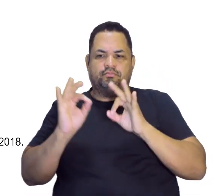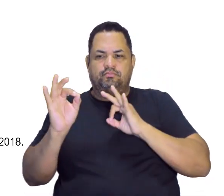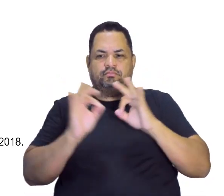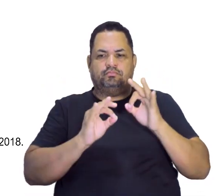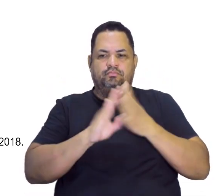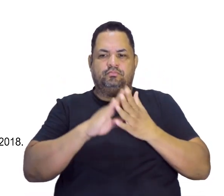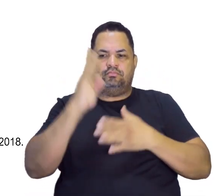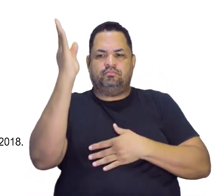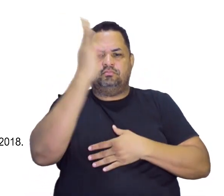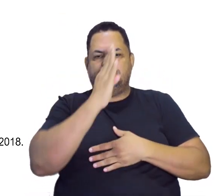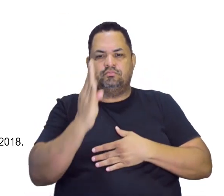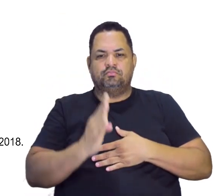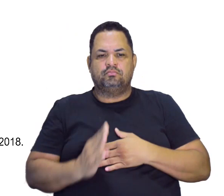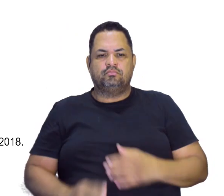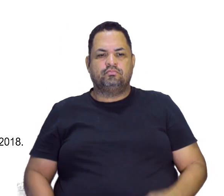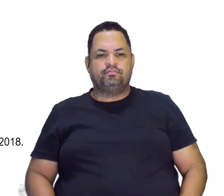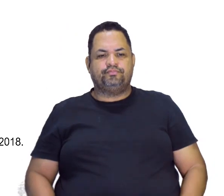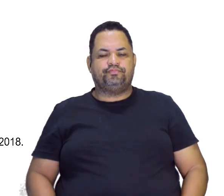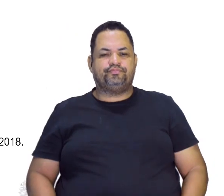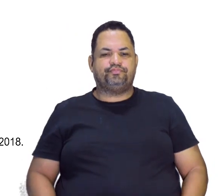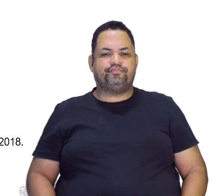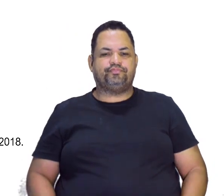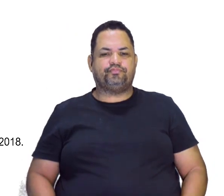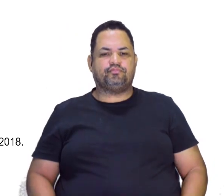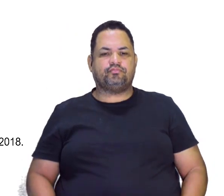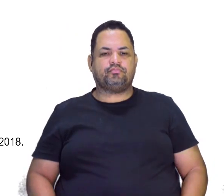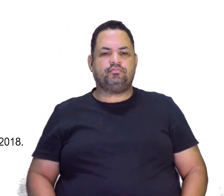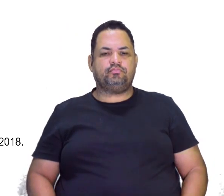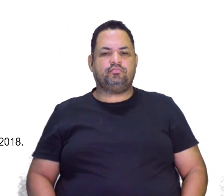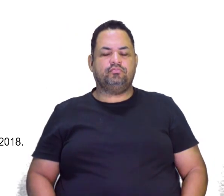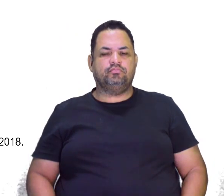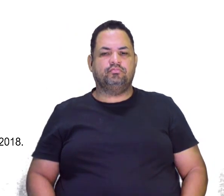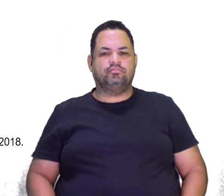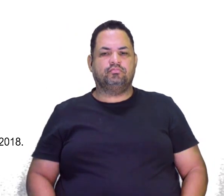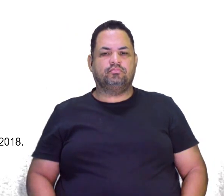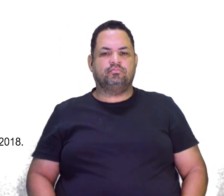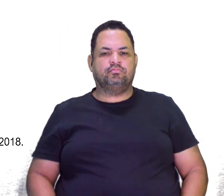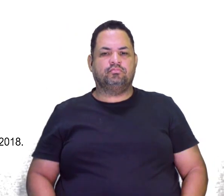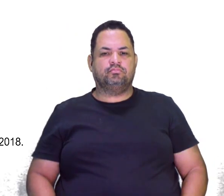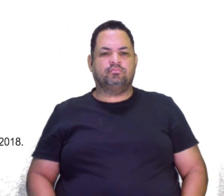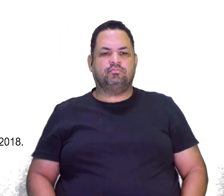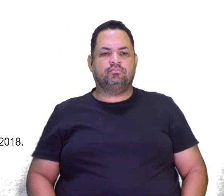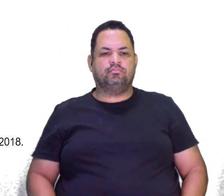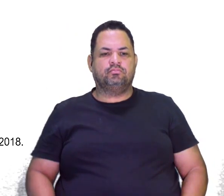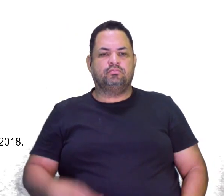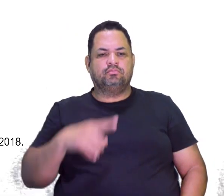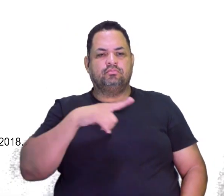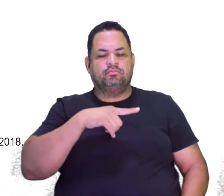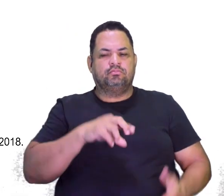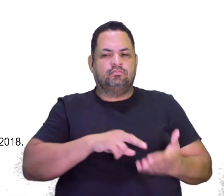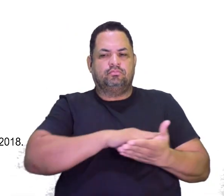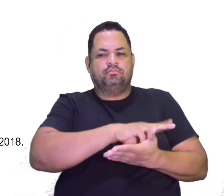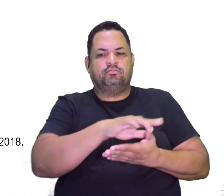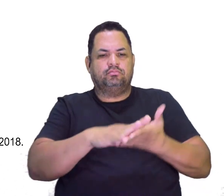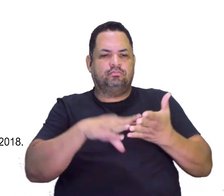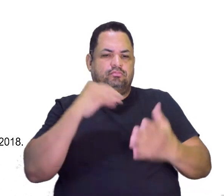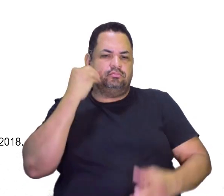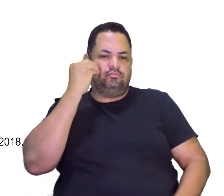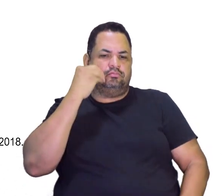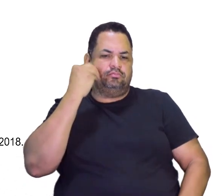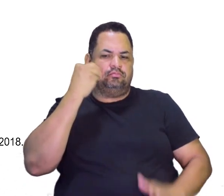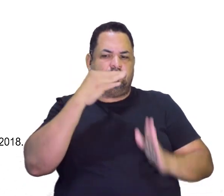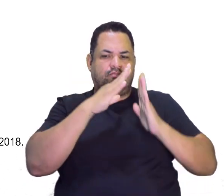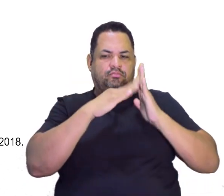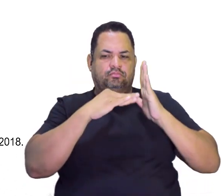essa brasilidade tá bom então Houve várias experimentações estéticas